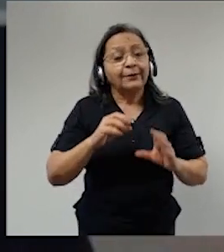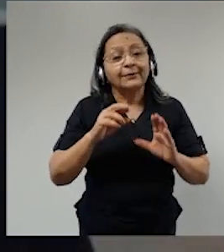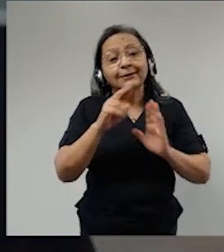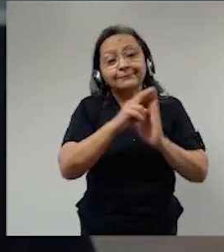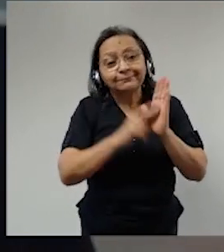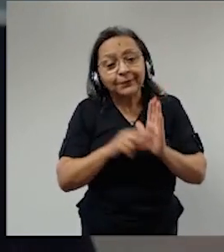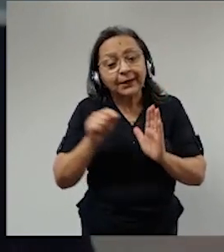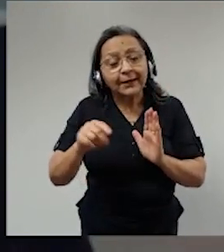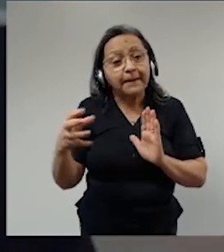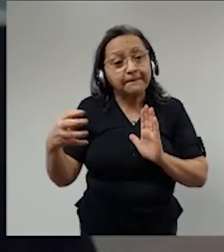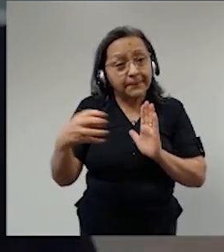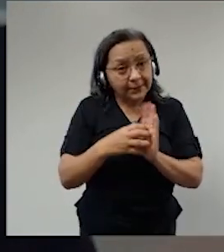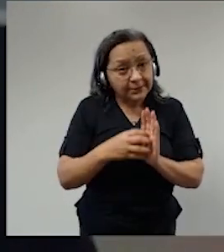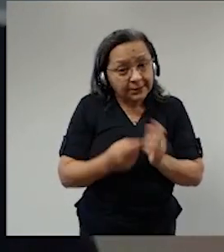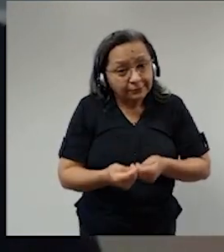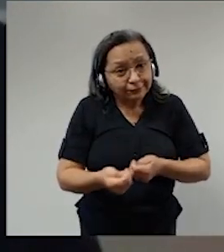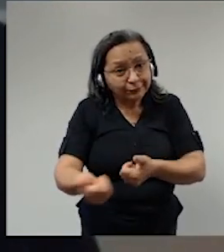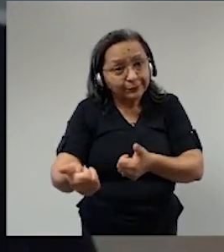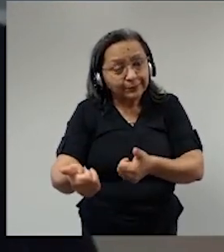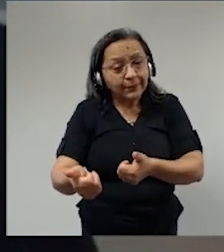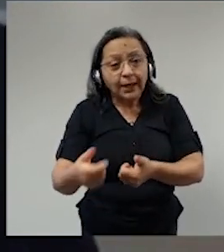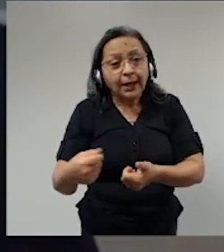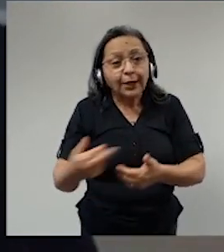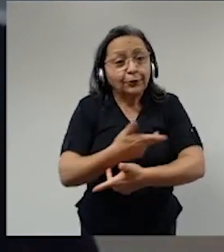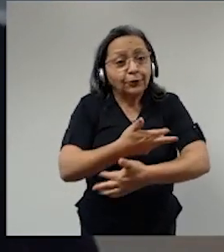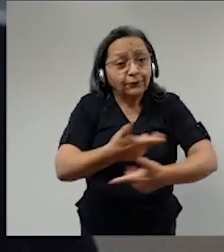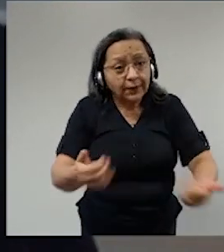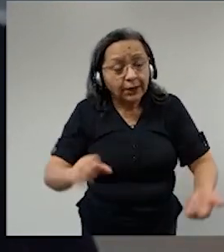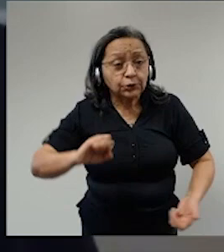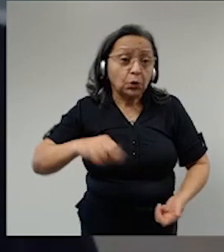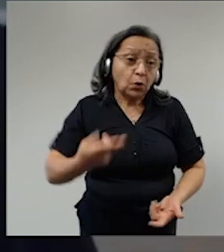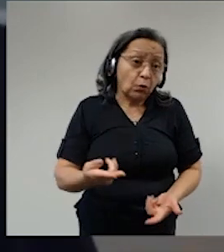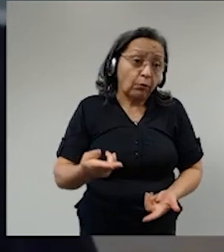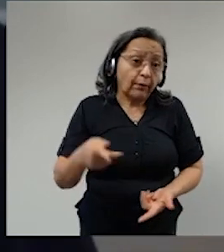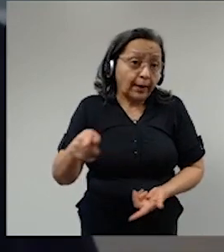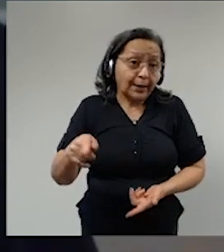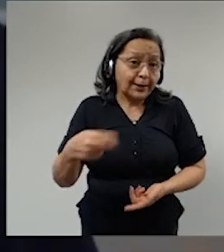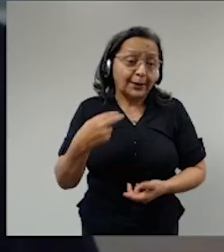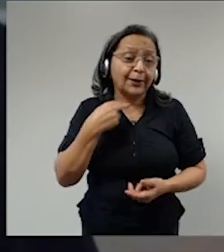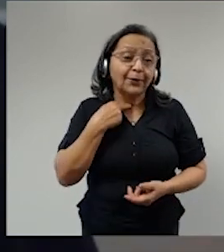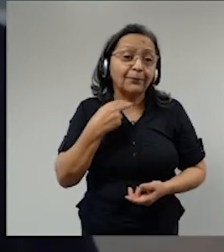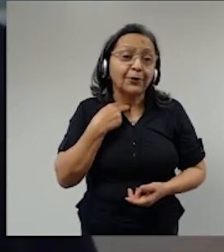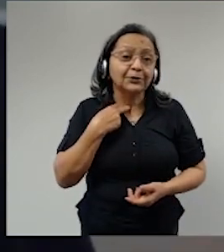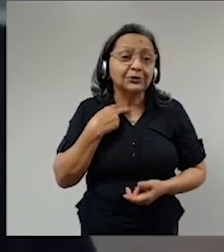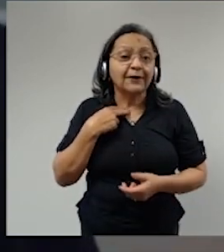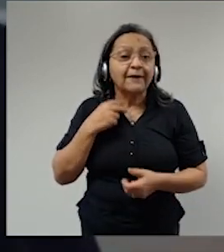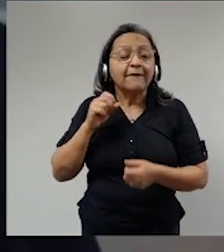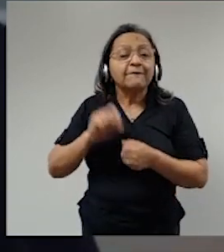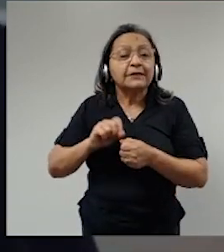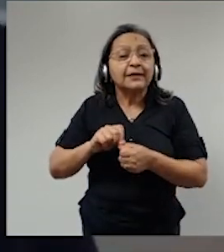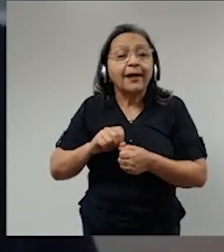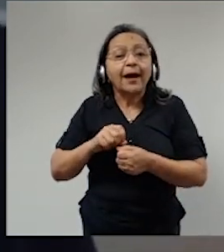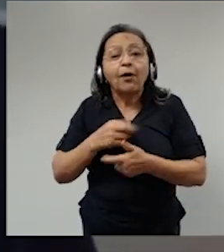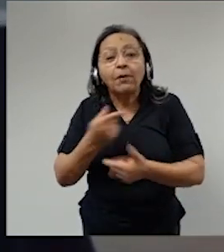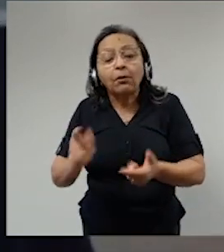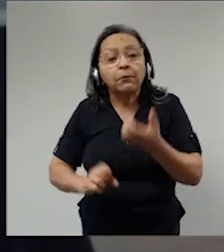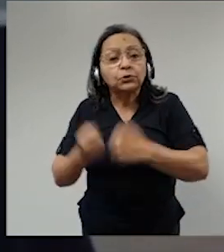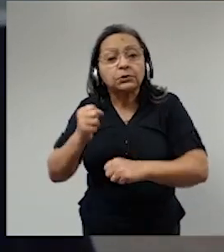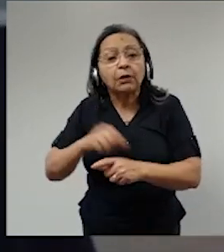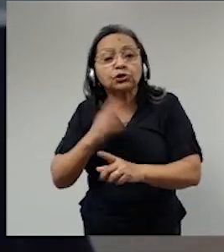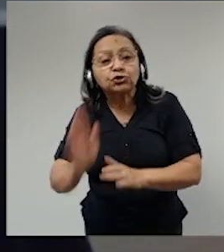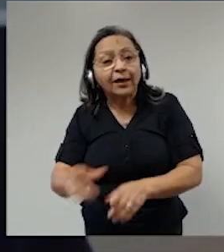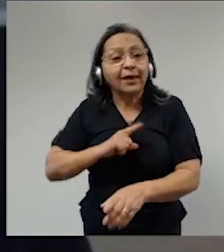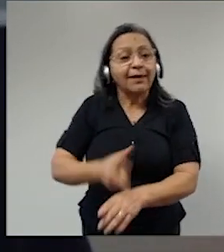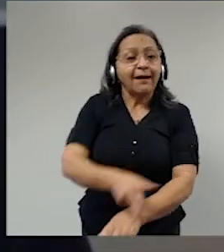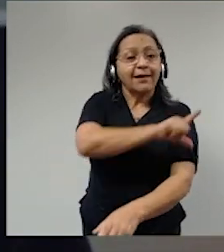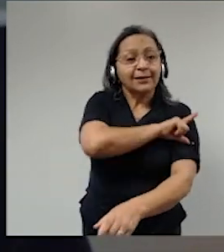que a patente seja concedida são a novidade, ou seja, ela não pode reproduzir algo que já existisse, que já estivesse incorporado